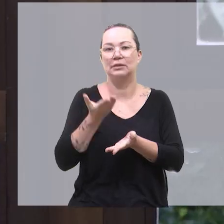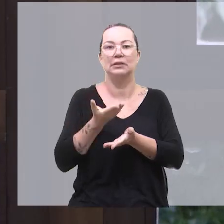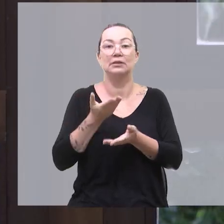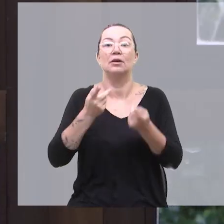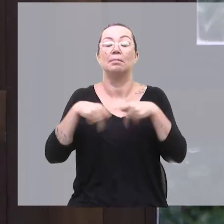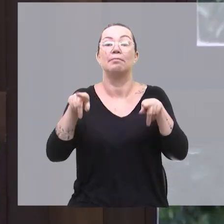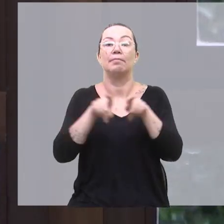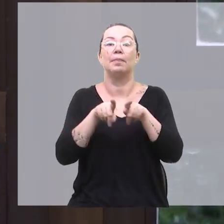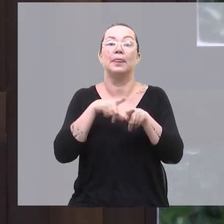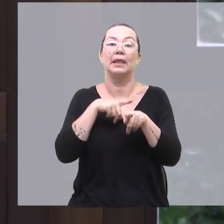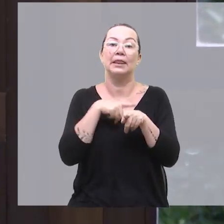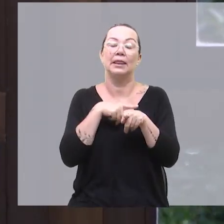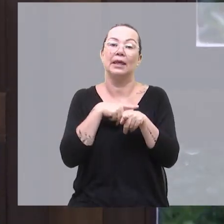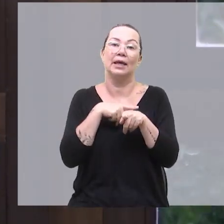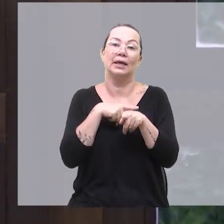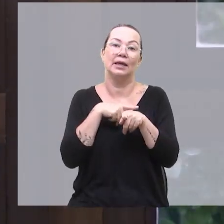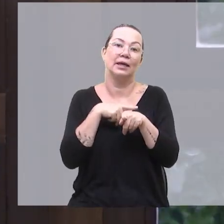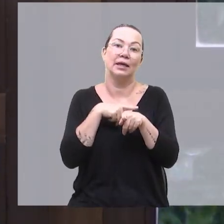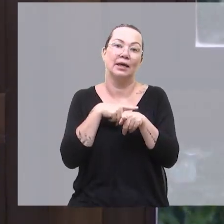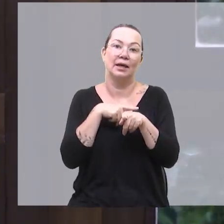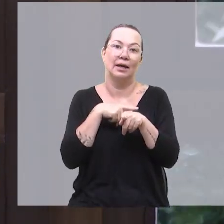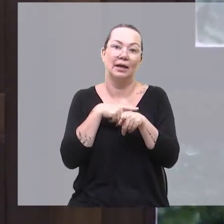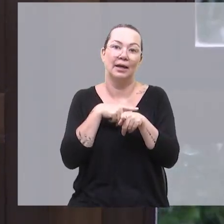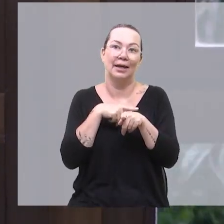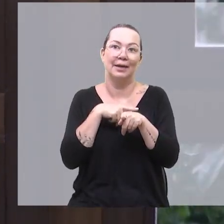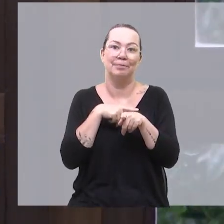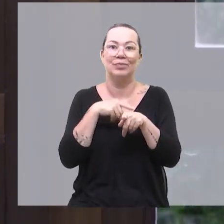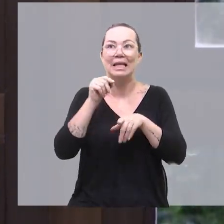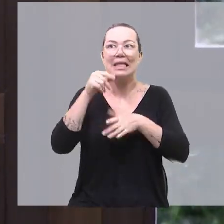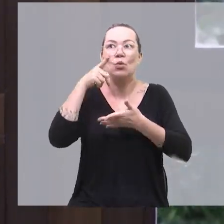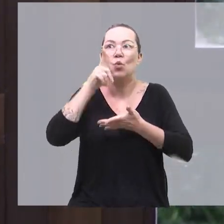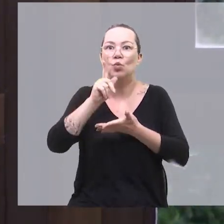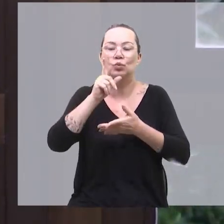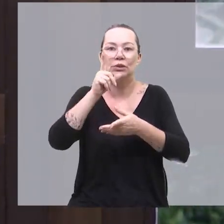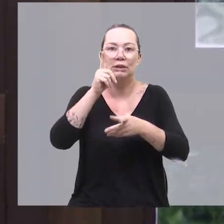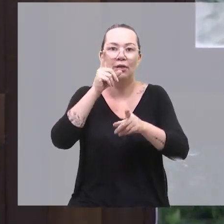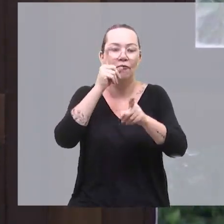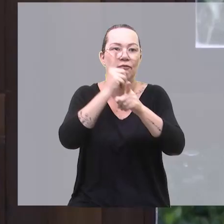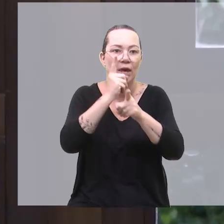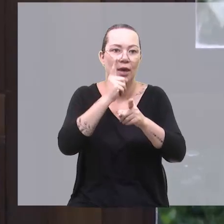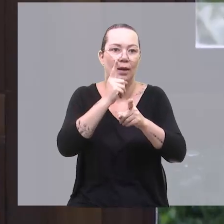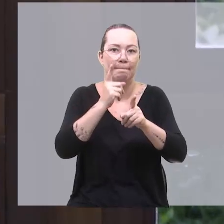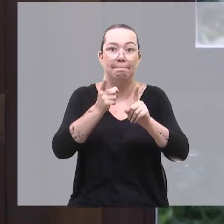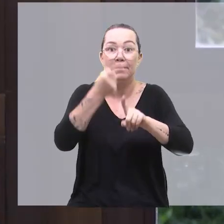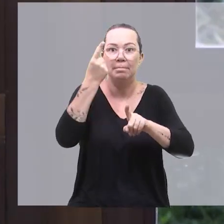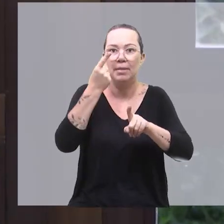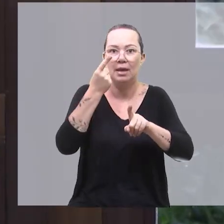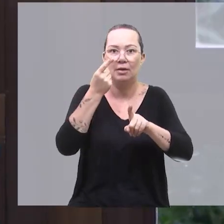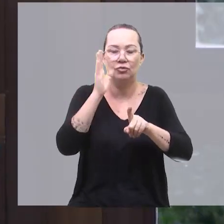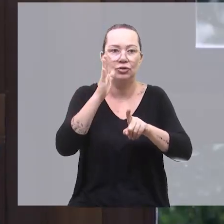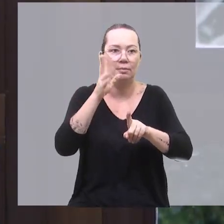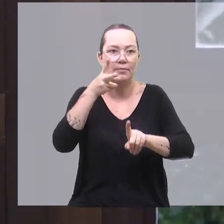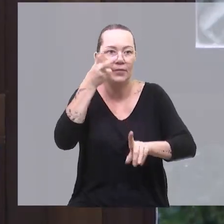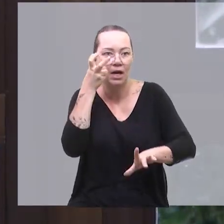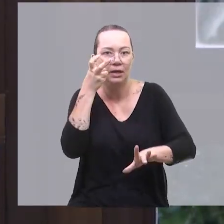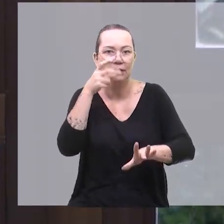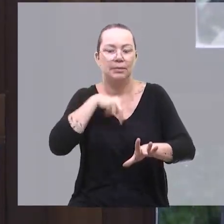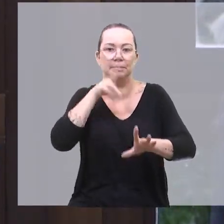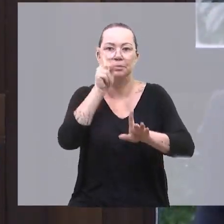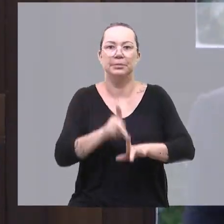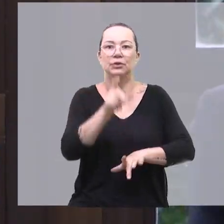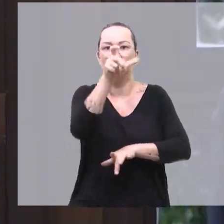invisíveis, mas a gente tem justamente isso, que é não conseguir identificar, num primeiro momento, que a pessoa